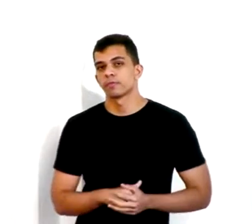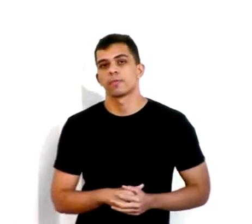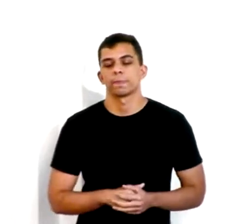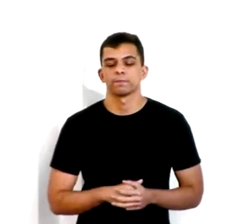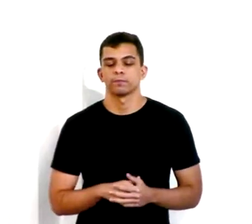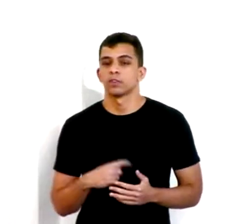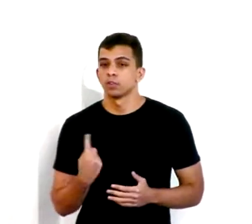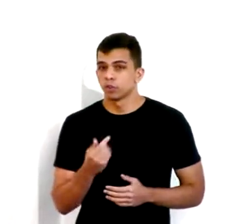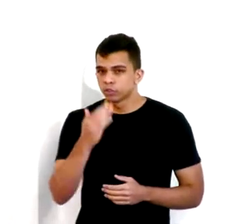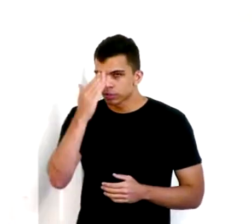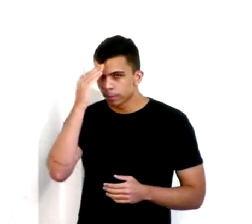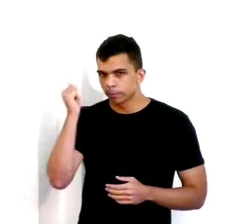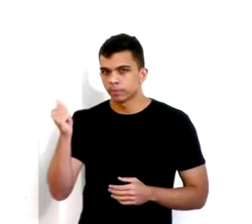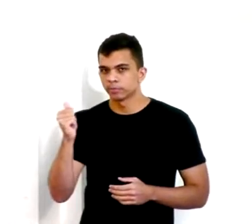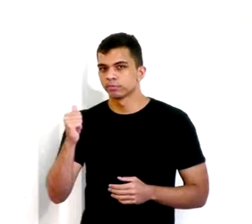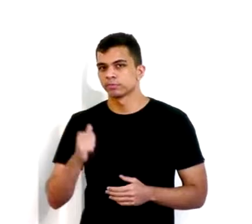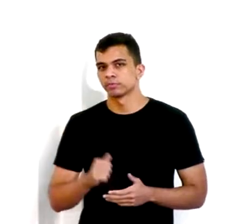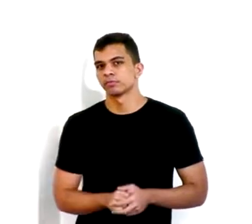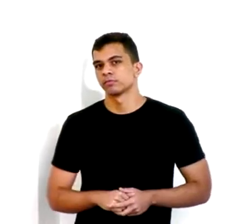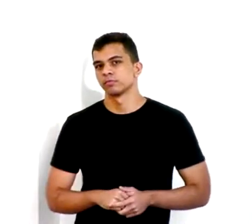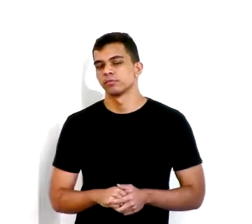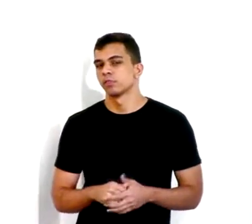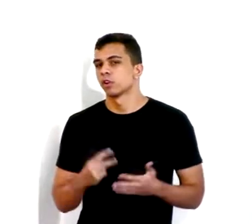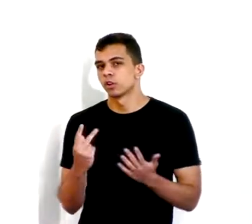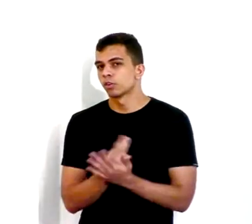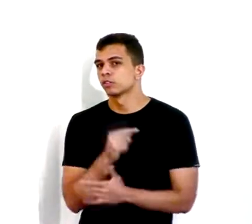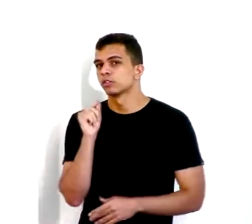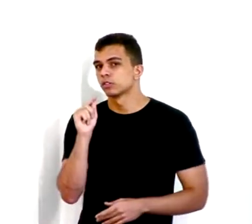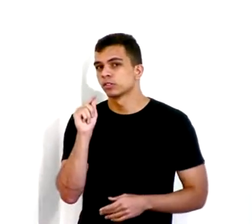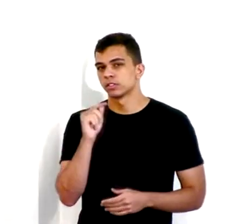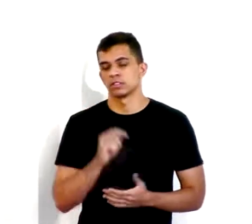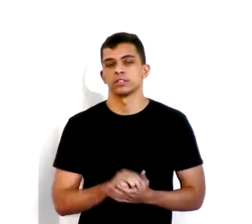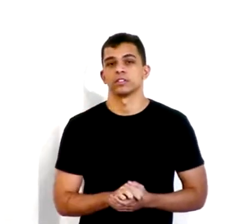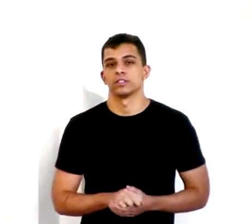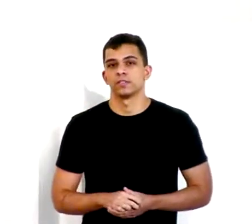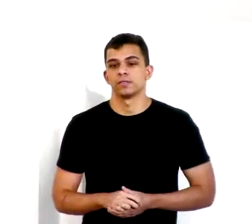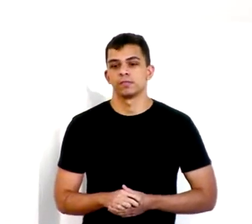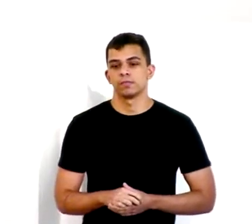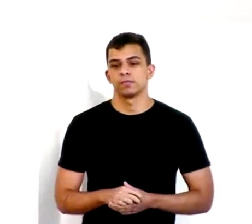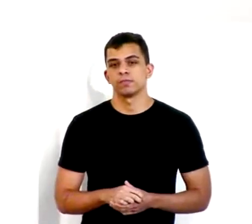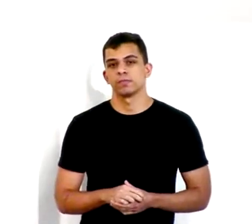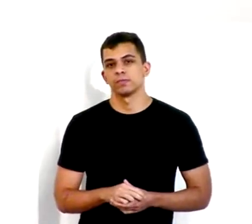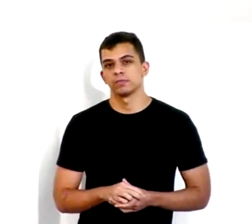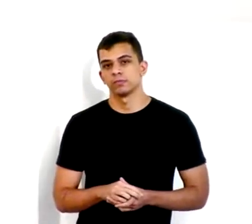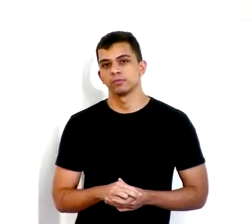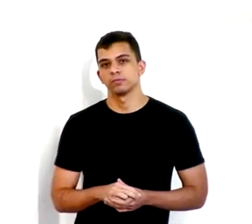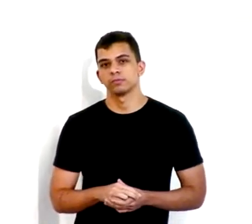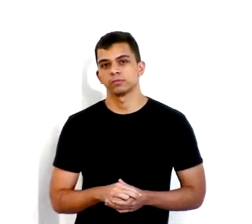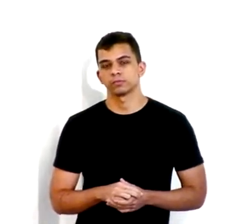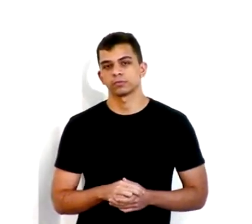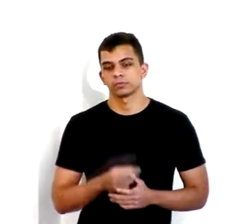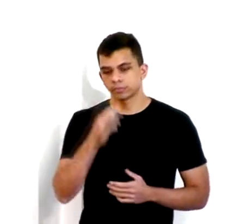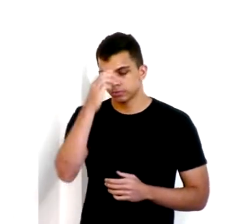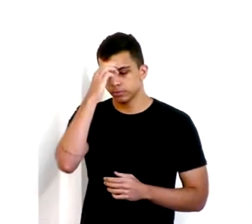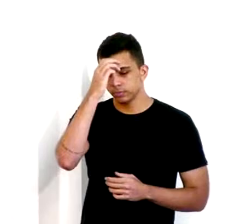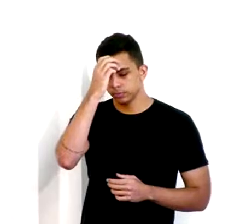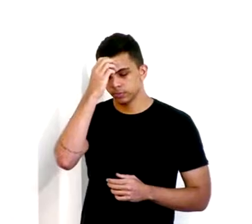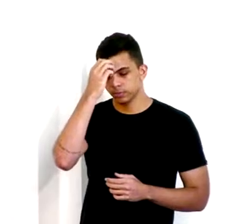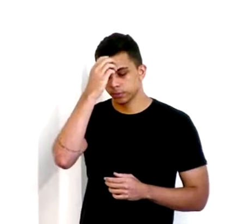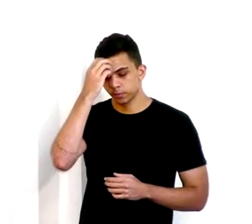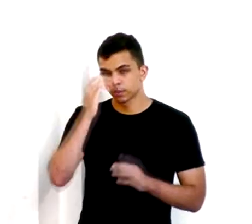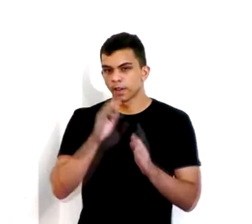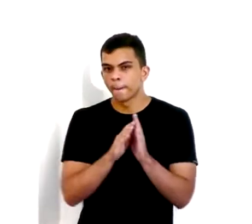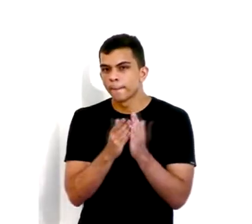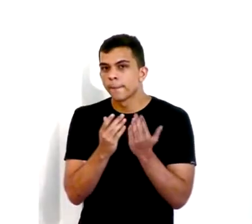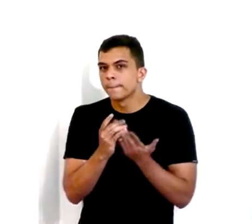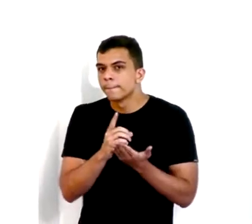que aconteceu. E a resposta a todas estas indagações é aquilo que a